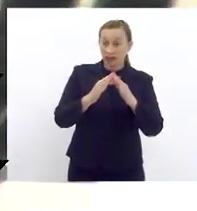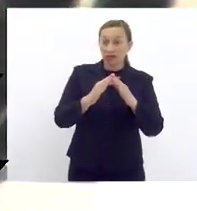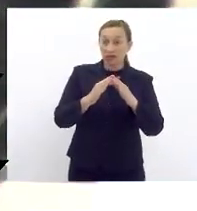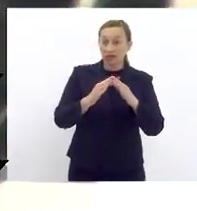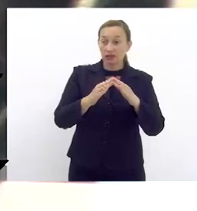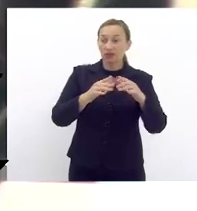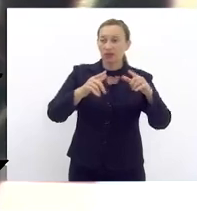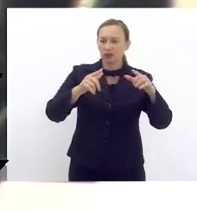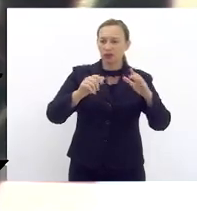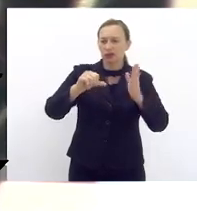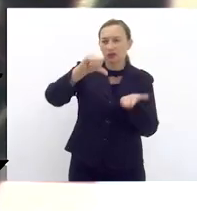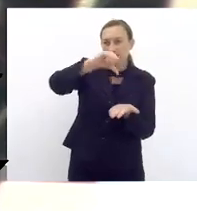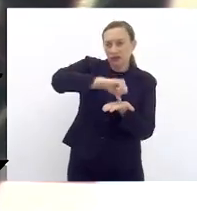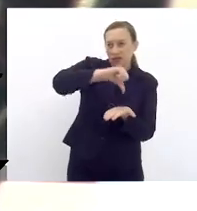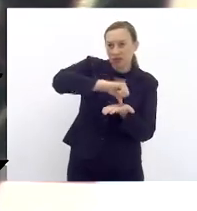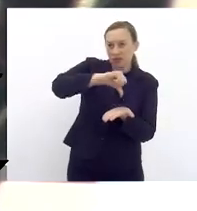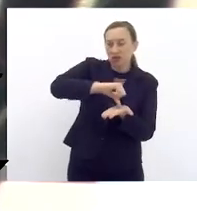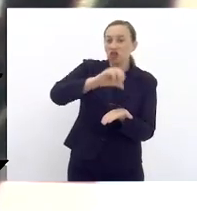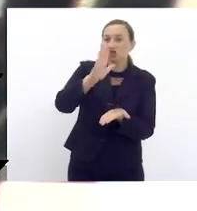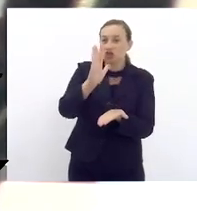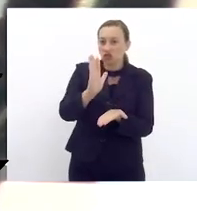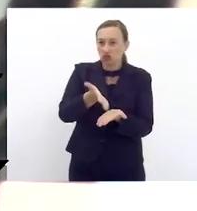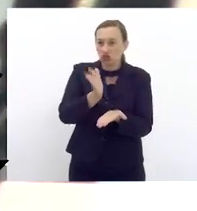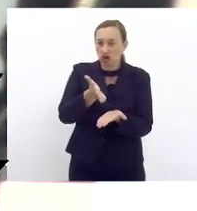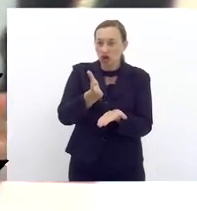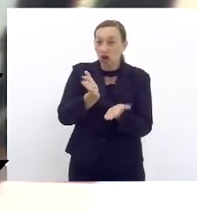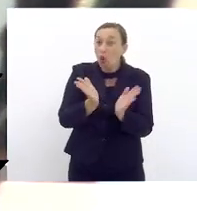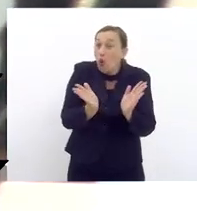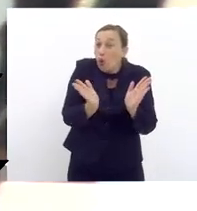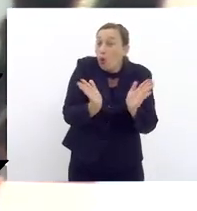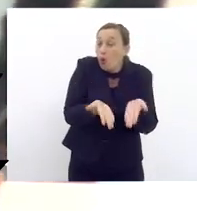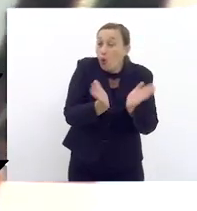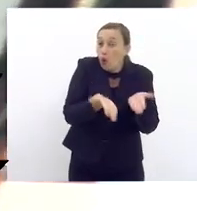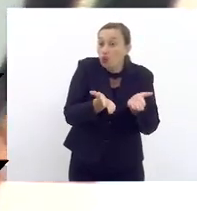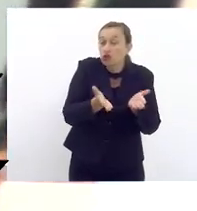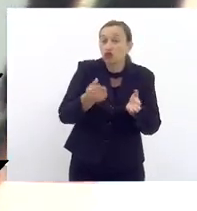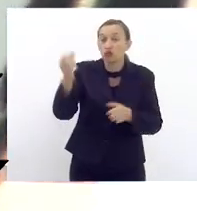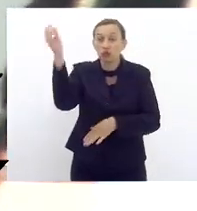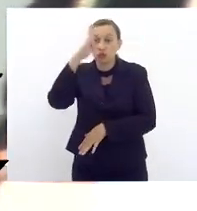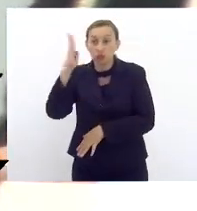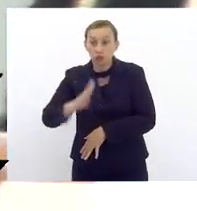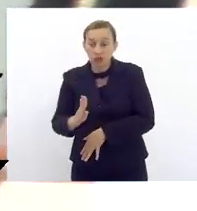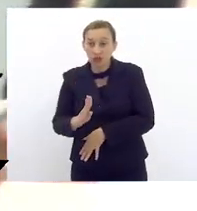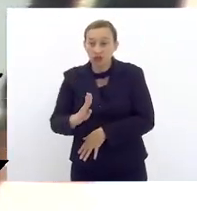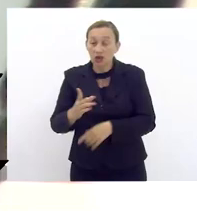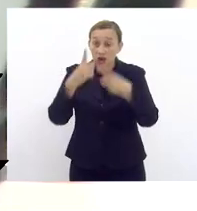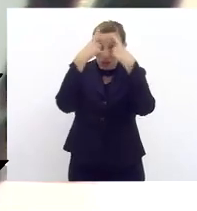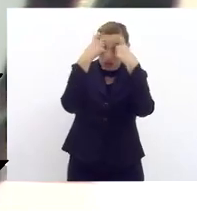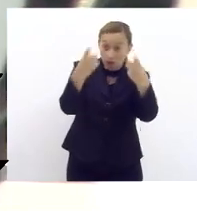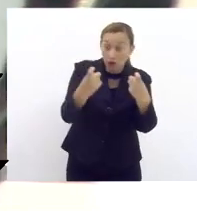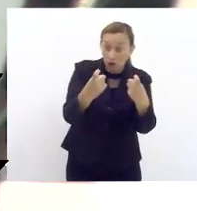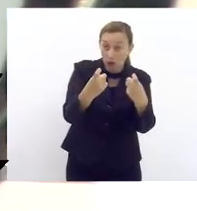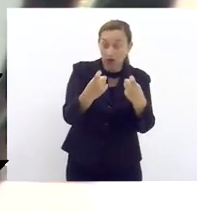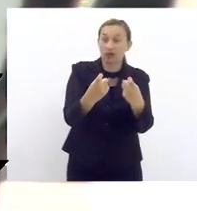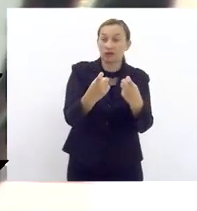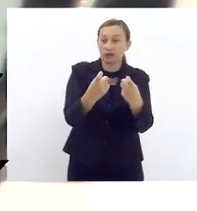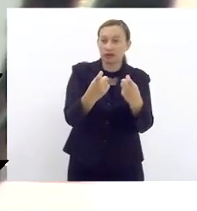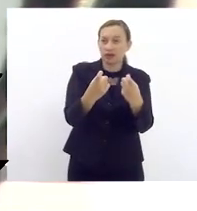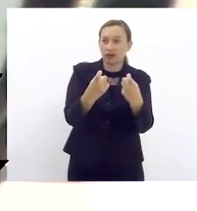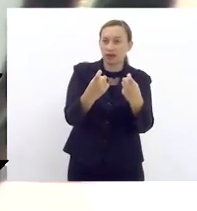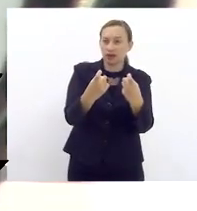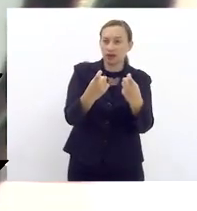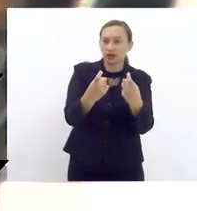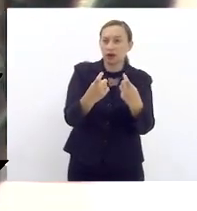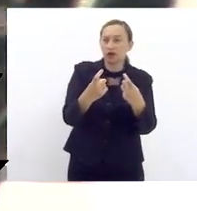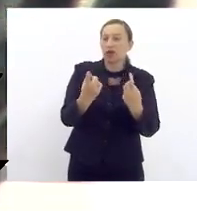observando o Rio de Janeiro como o epicentro hoje no Brasil de violência e de racismo religioso então